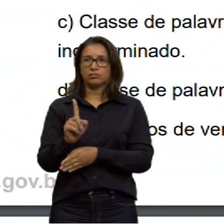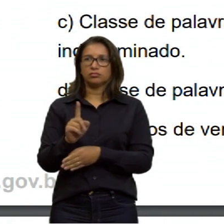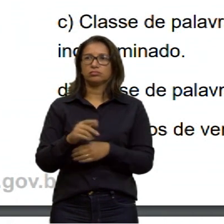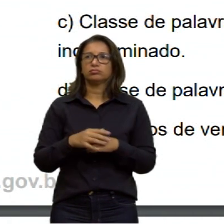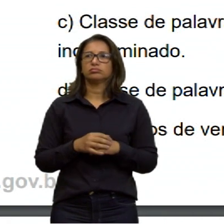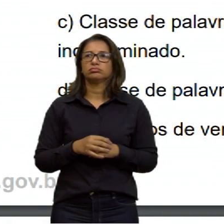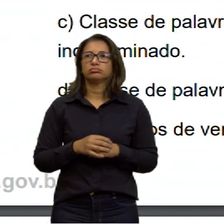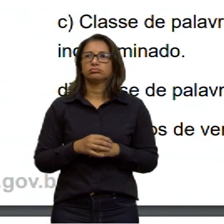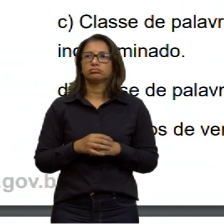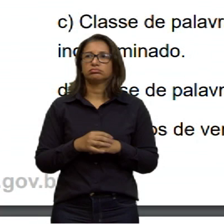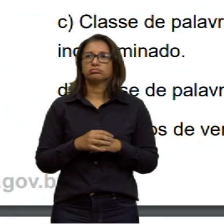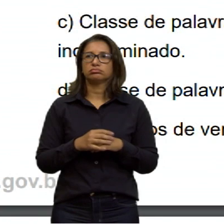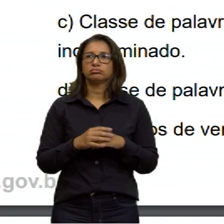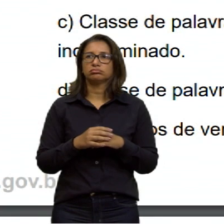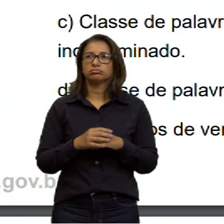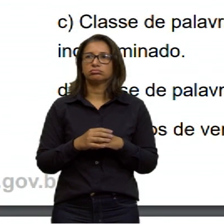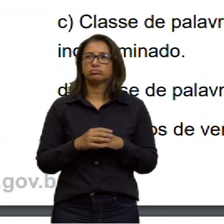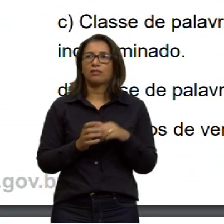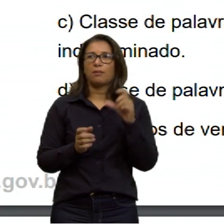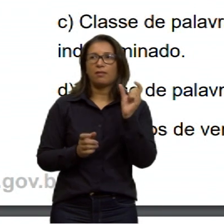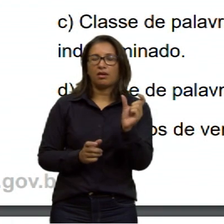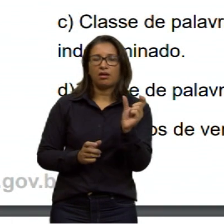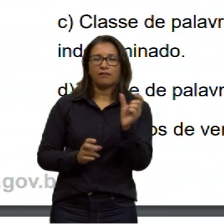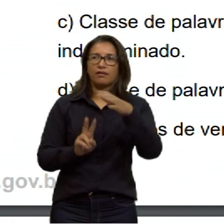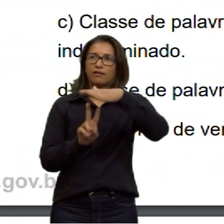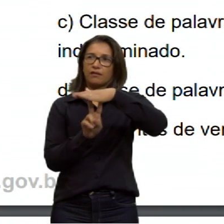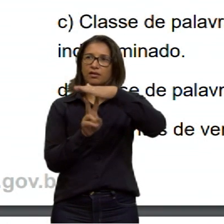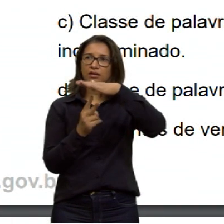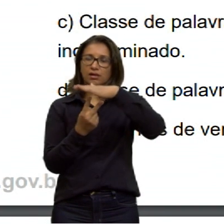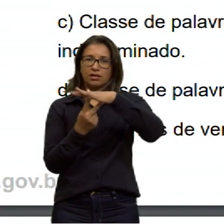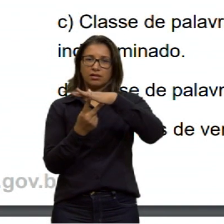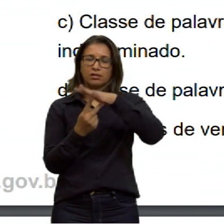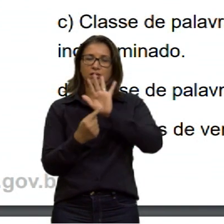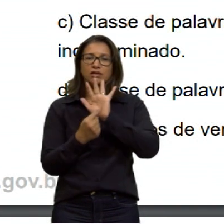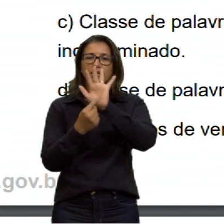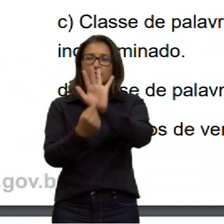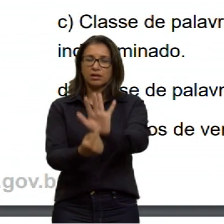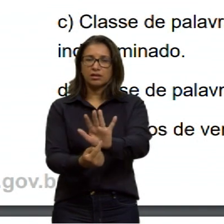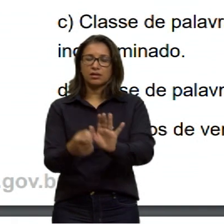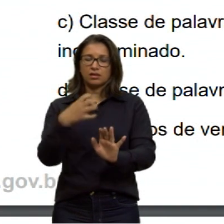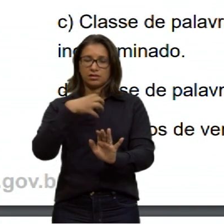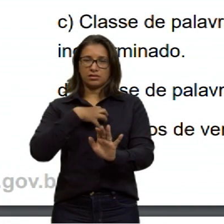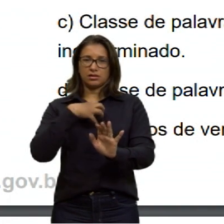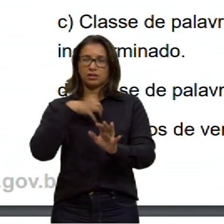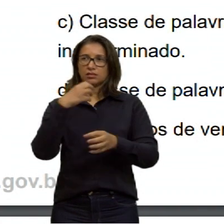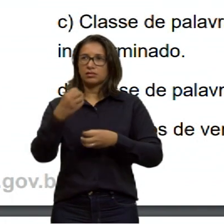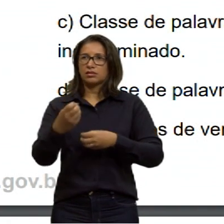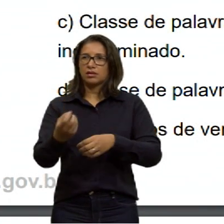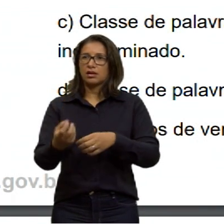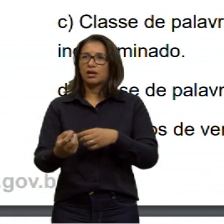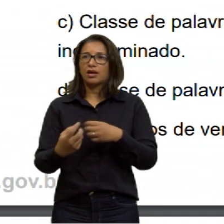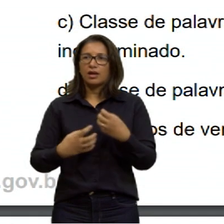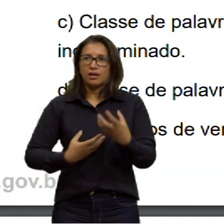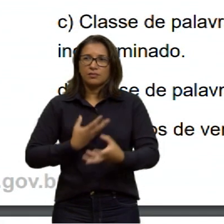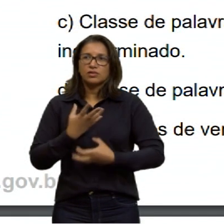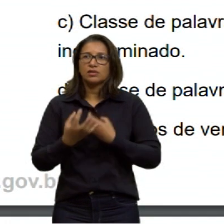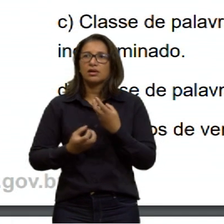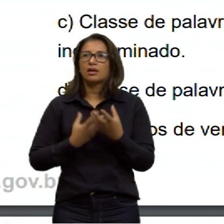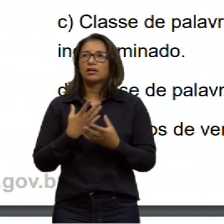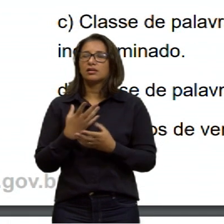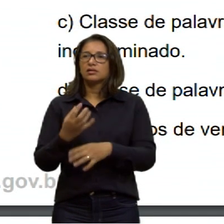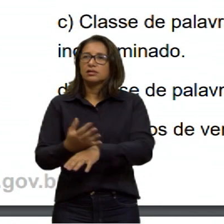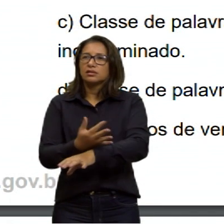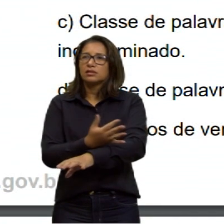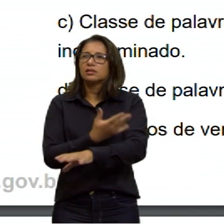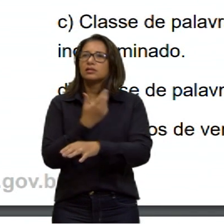palavra invariável que exprimem estados emocionais e letra e conjunto de